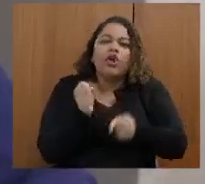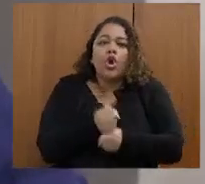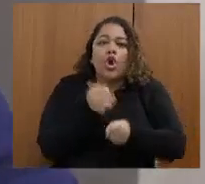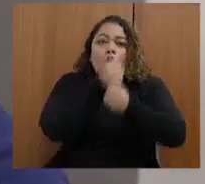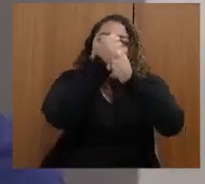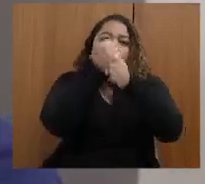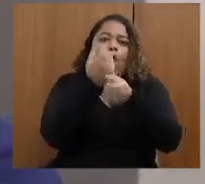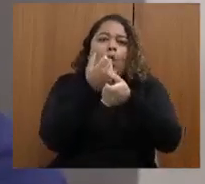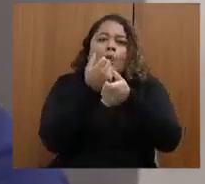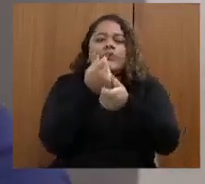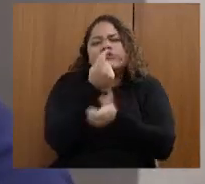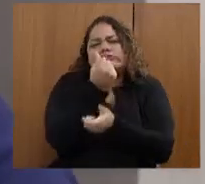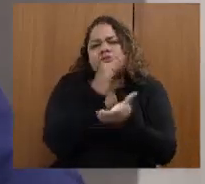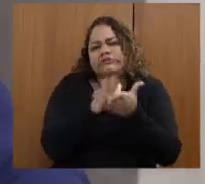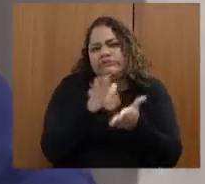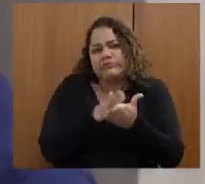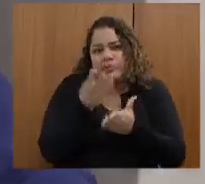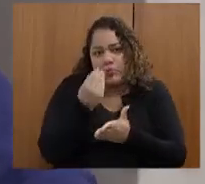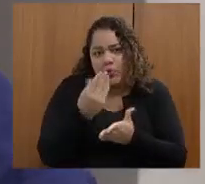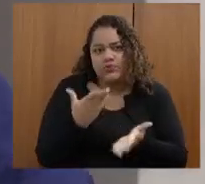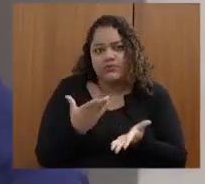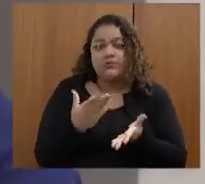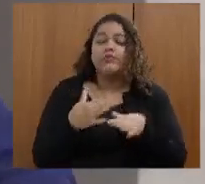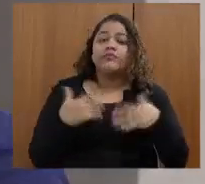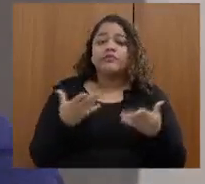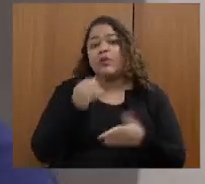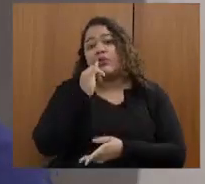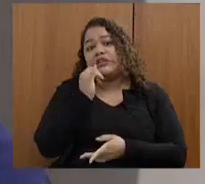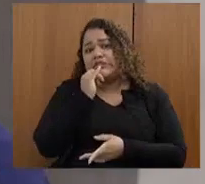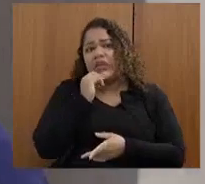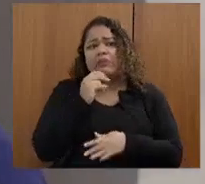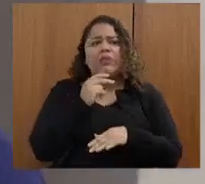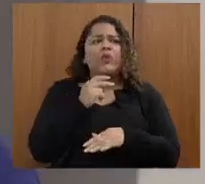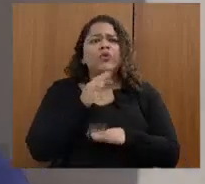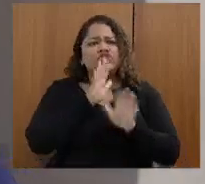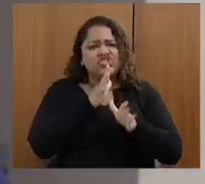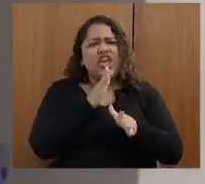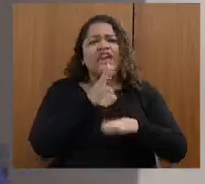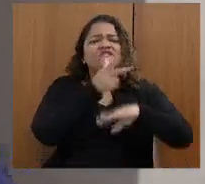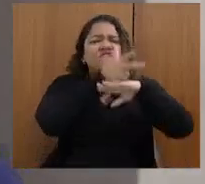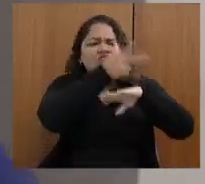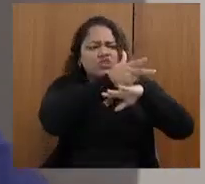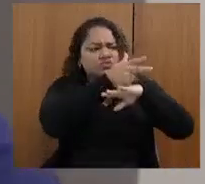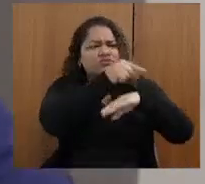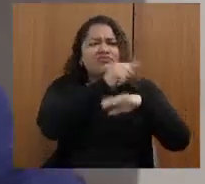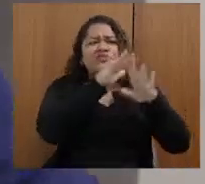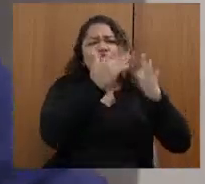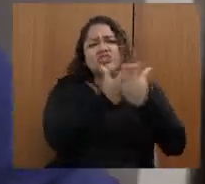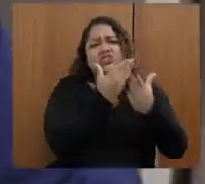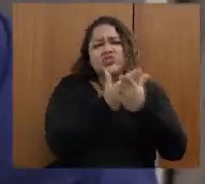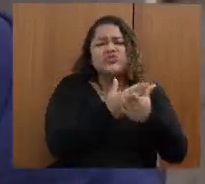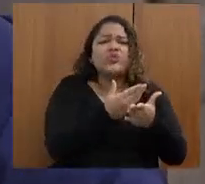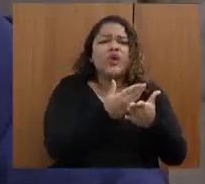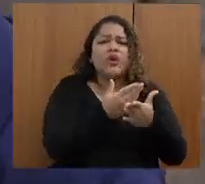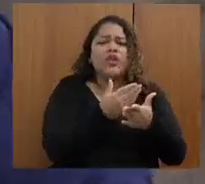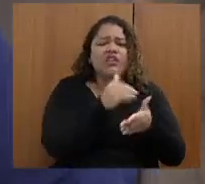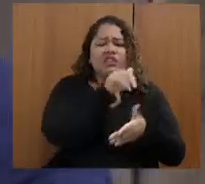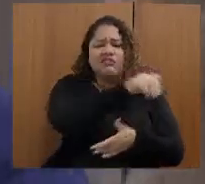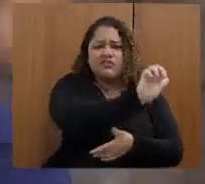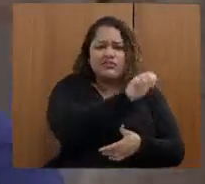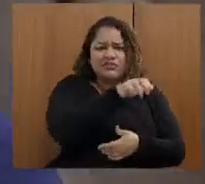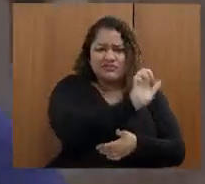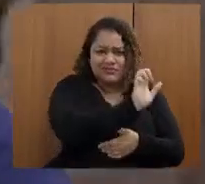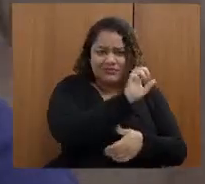alguns vídeos algumas pessoas enviando e dizendo assim a escola tá sem descarga escola tá com banheira às vezes Um Vaso